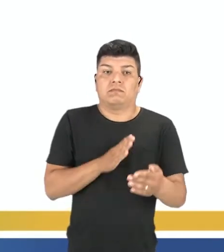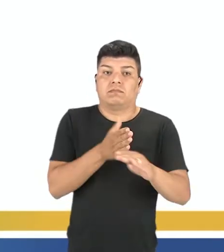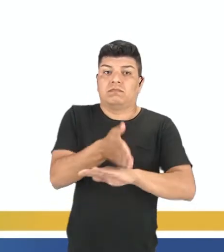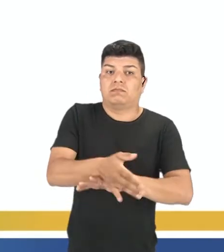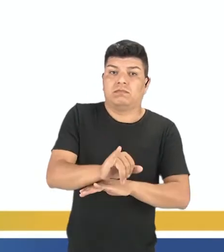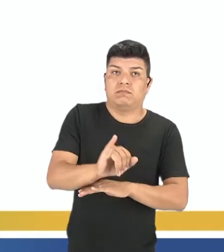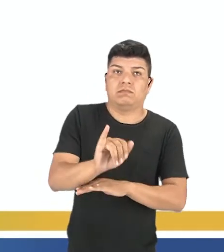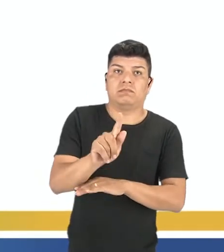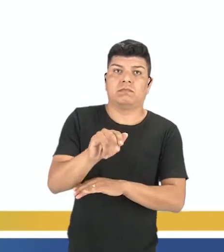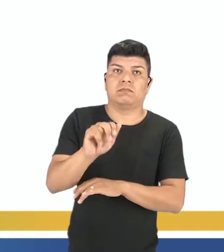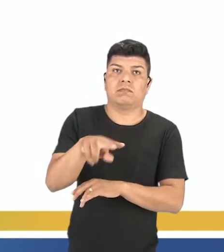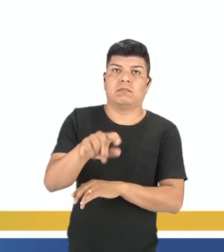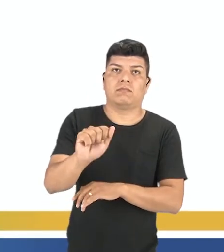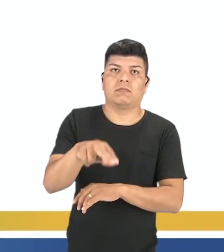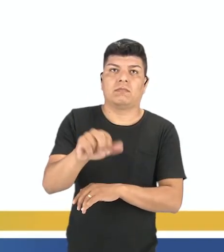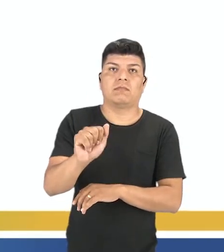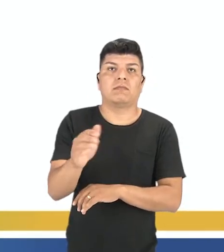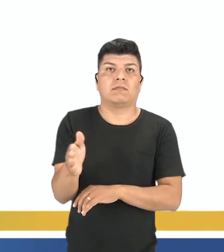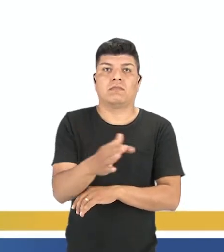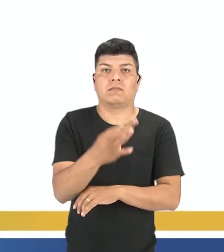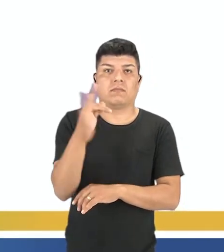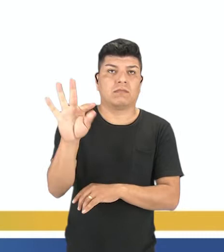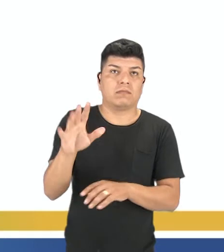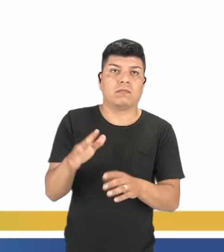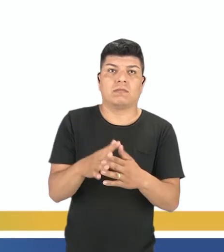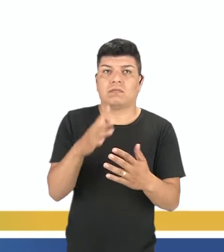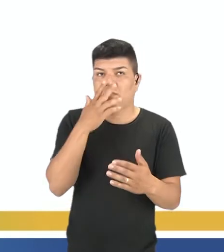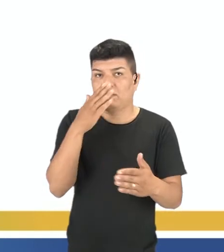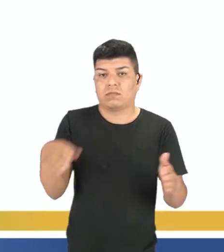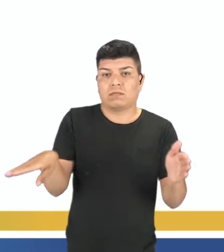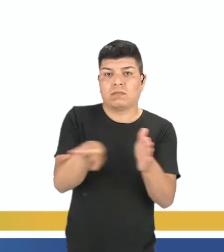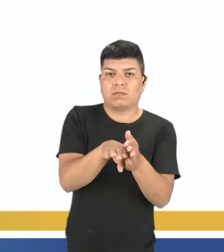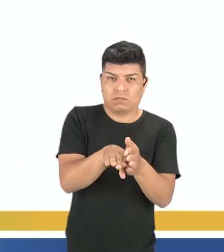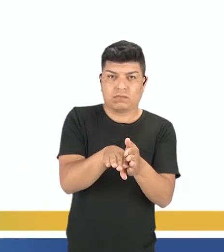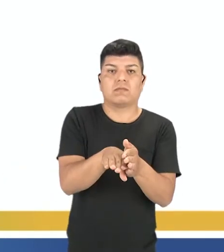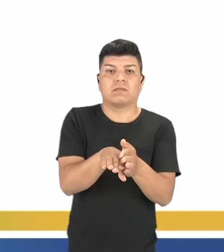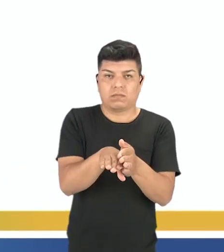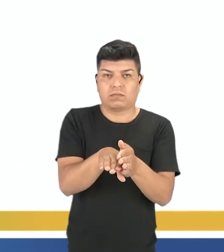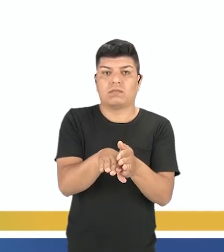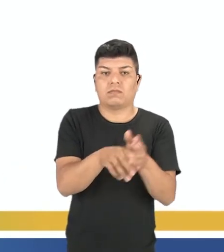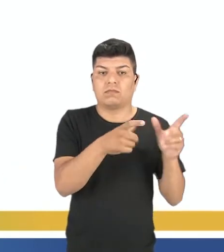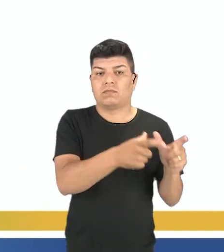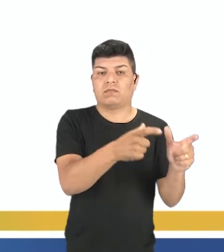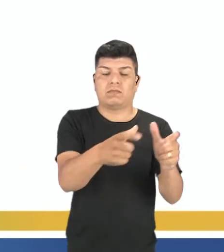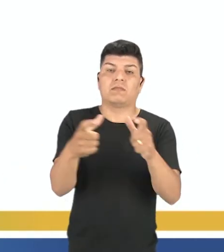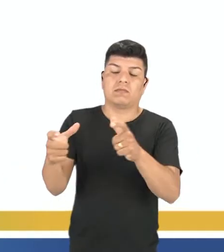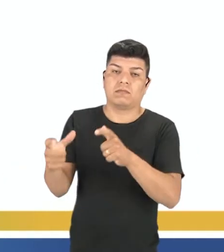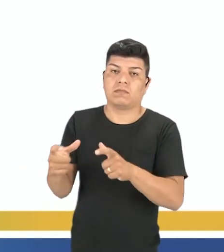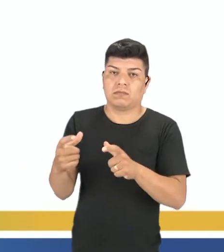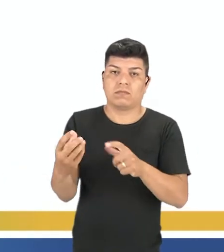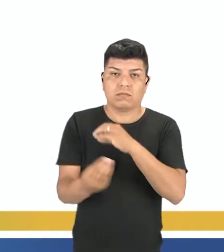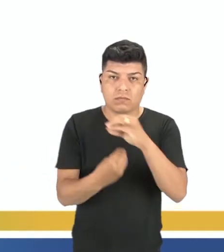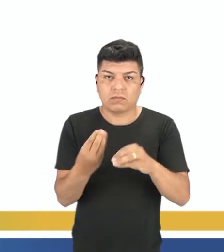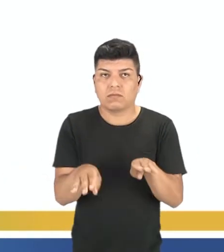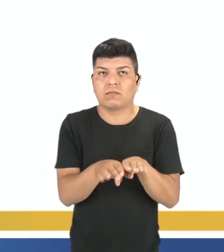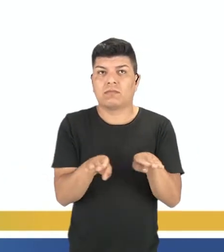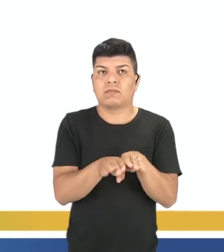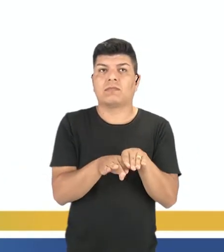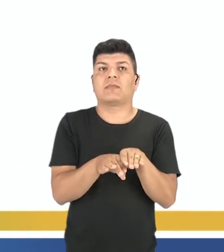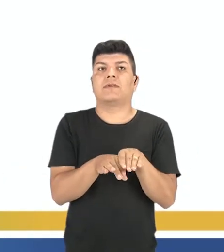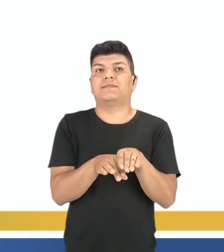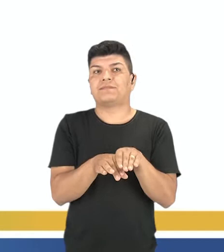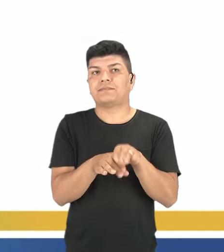Guiana Francesa, 1808, é o impacto da chegada, vão estar questões territoriais também vai estar envolvida nisso aí,